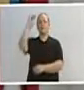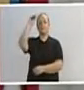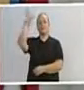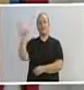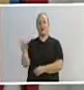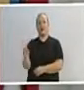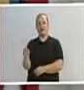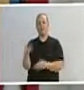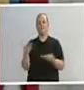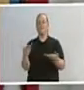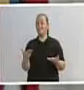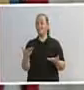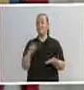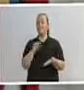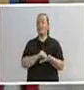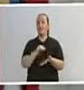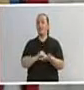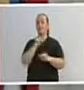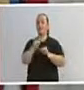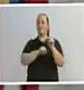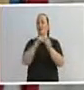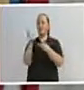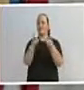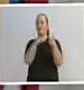Não reconhecem eles